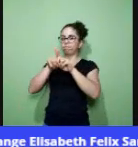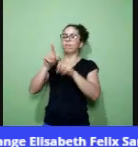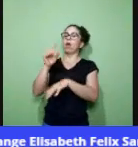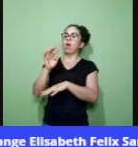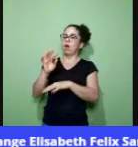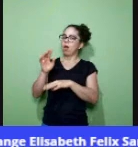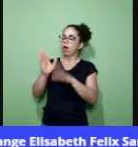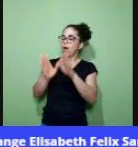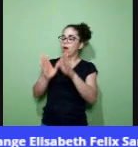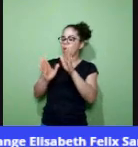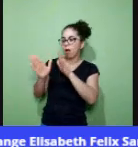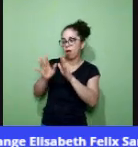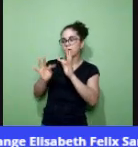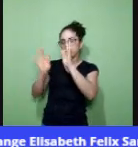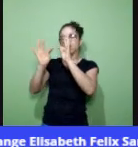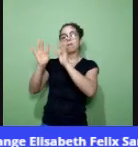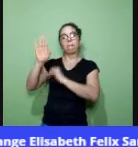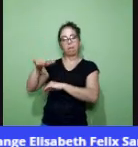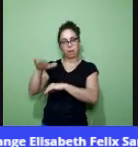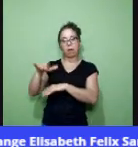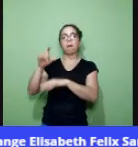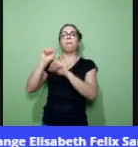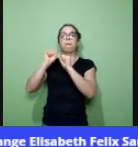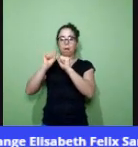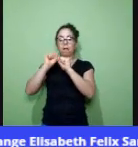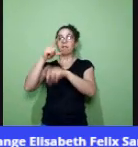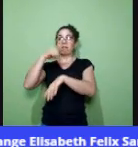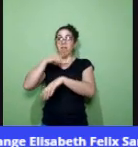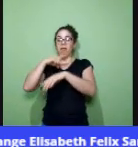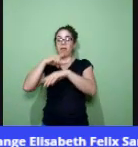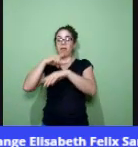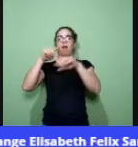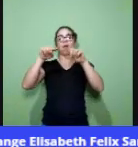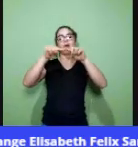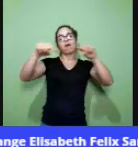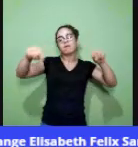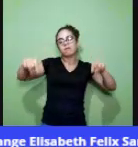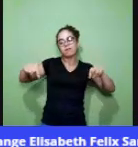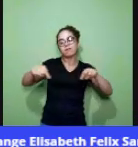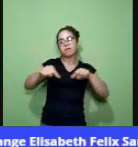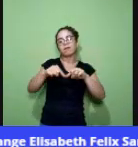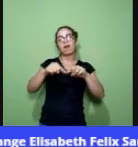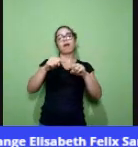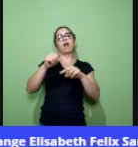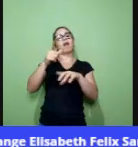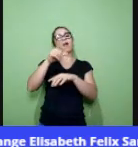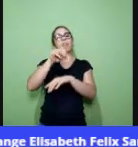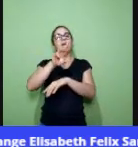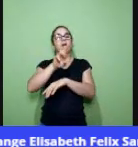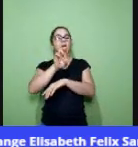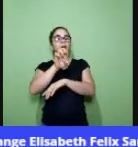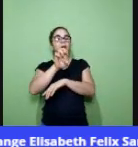custo e de baixo custo. Então, aqui é um material que tem na sala de recursos, que ele pode ser